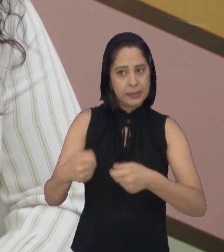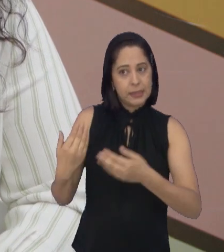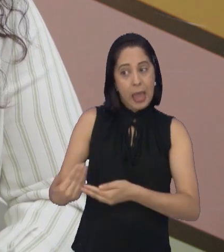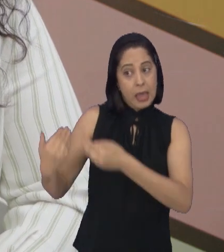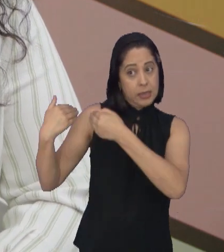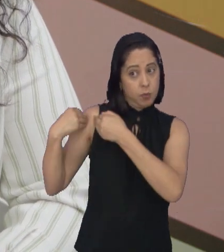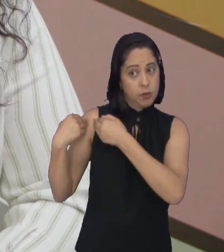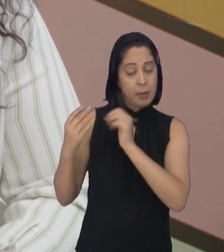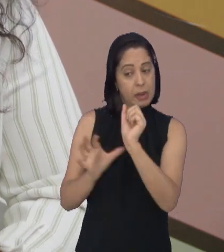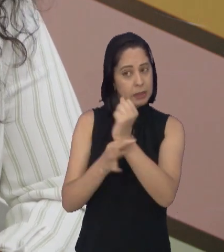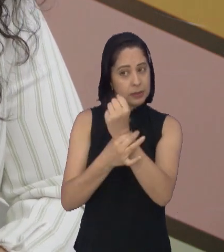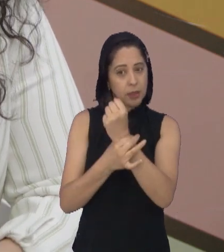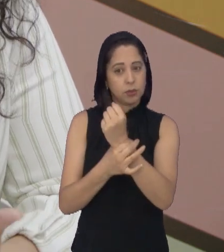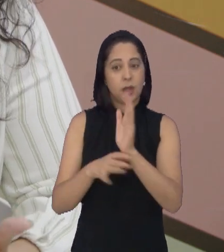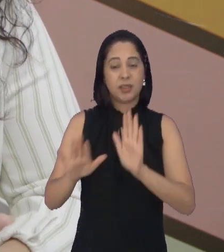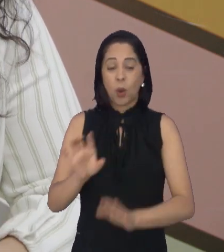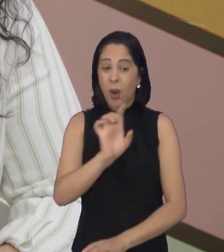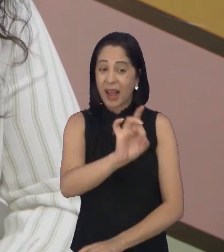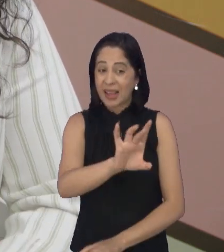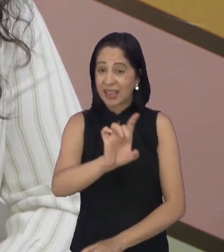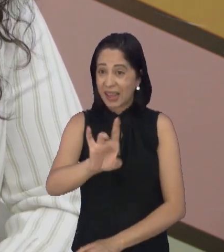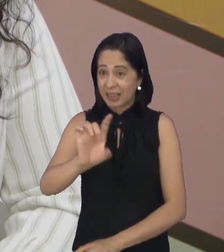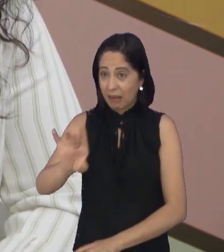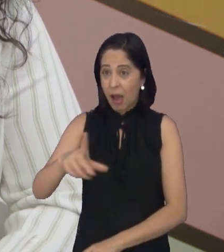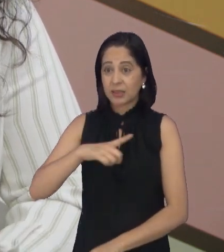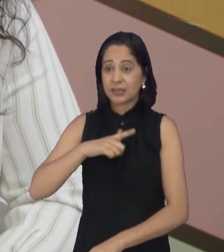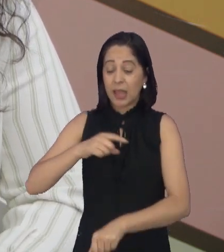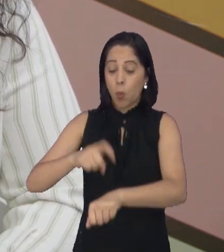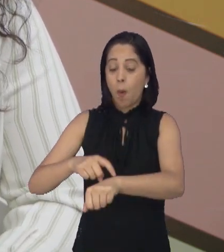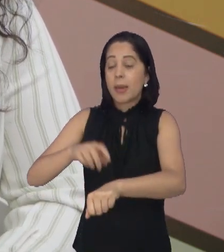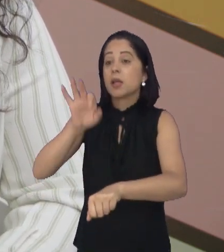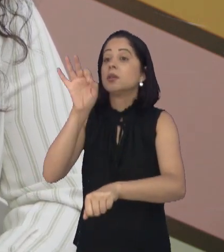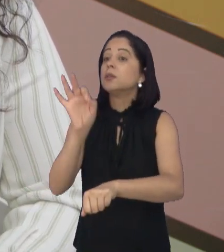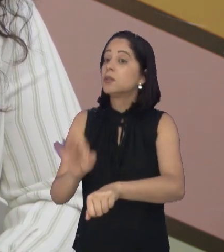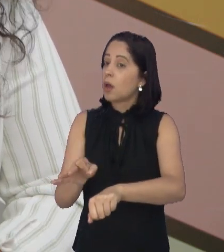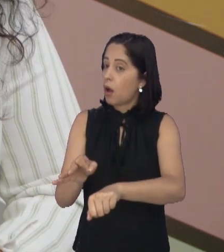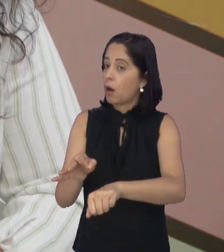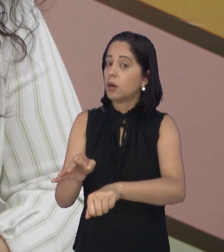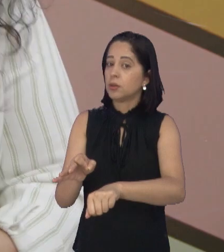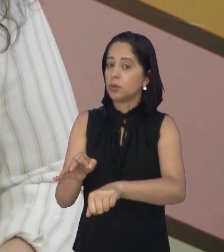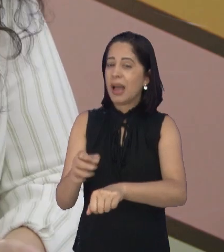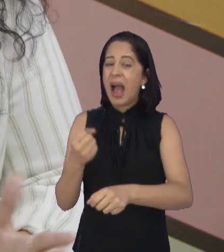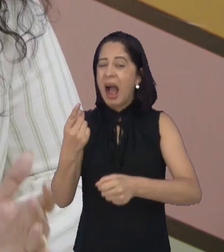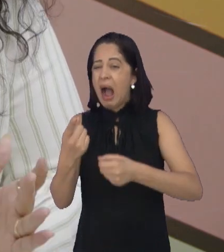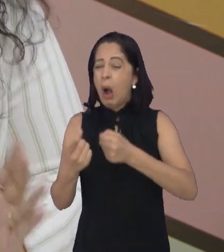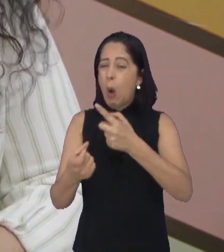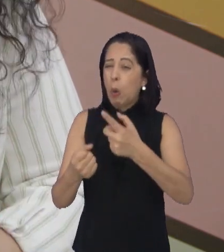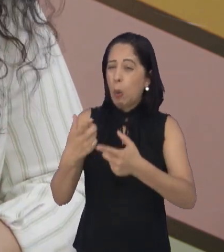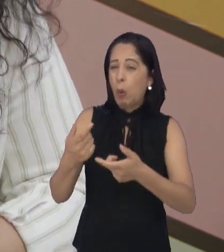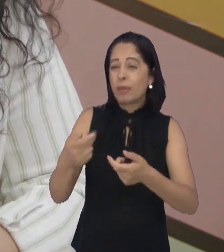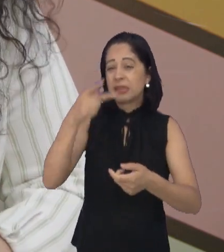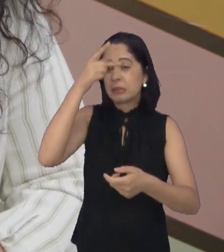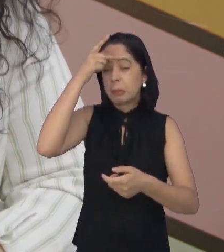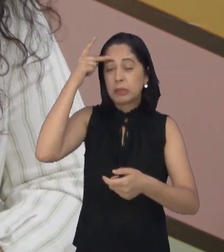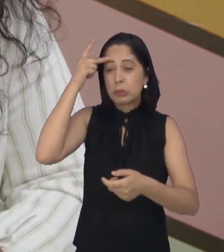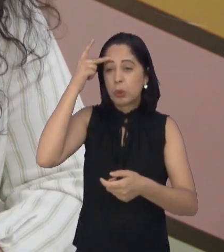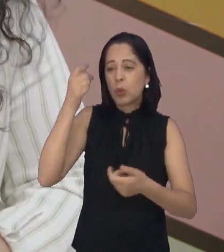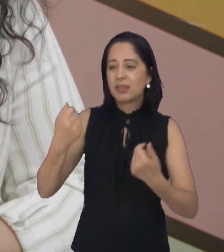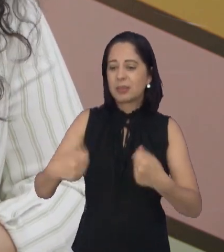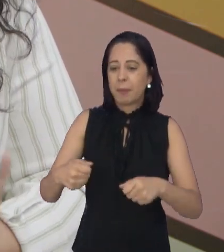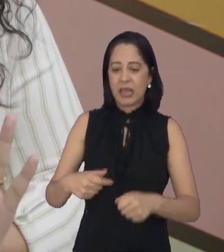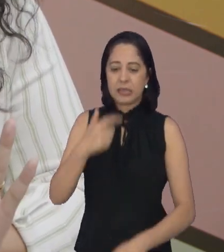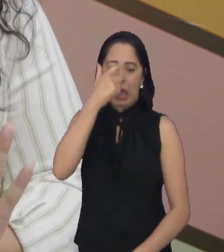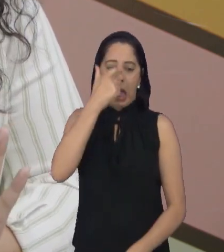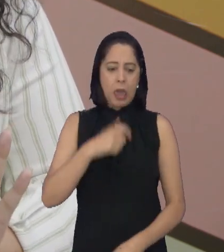fazer. Então, cada um tem o seu tempo para desenvolver isso e algumas pessoas se cobram muito do perfeito, de